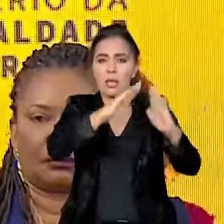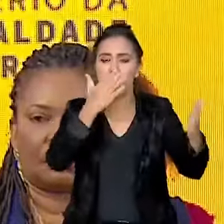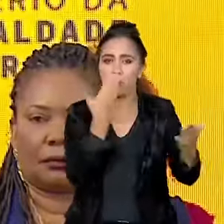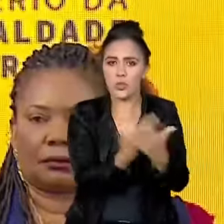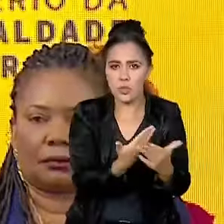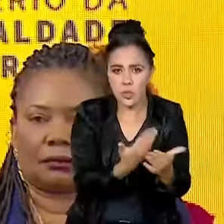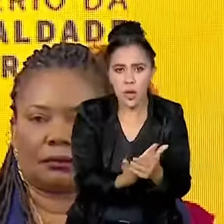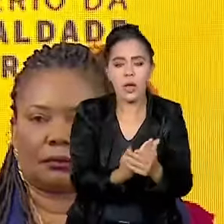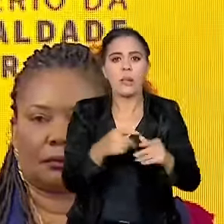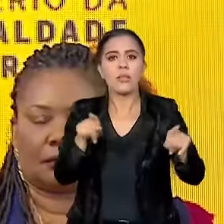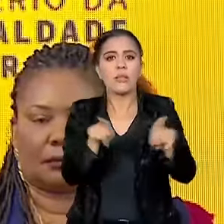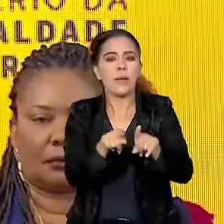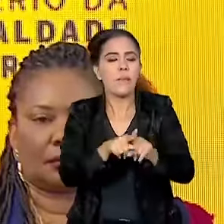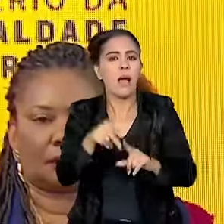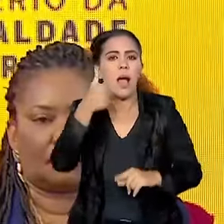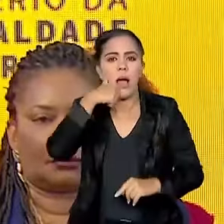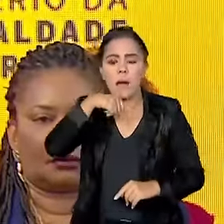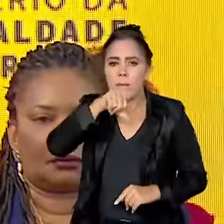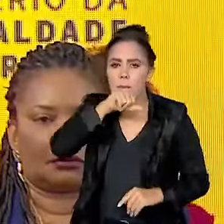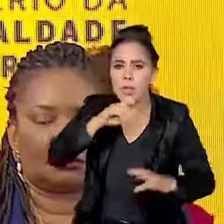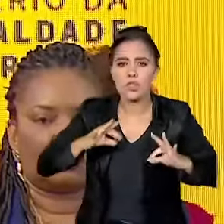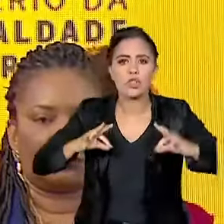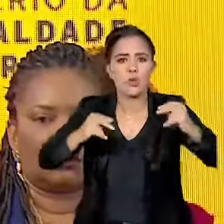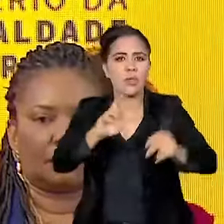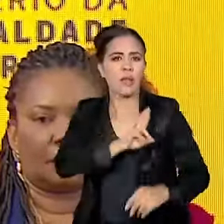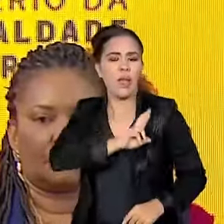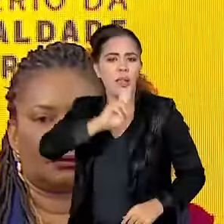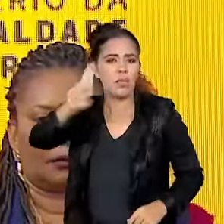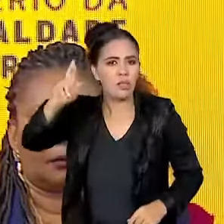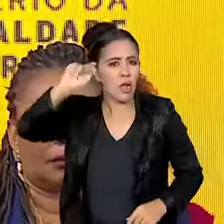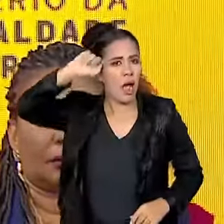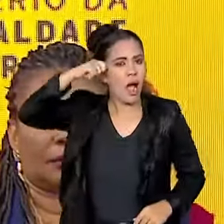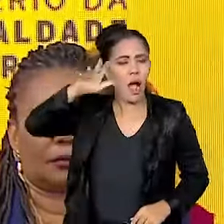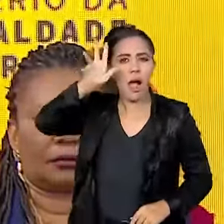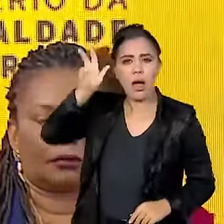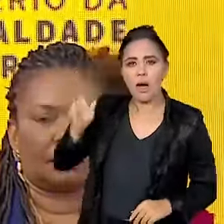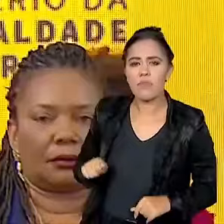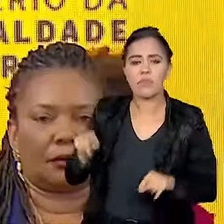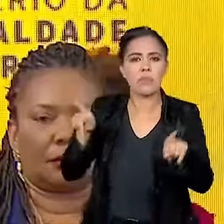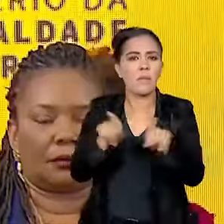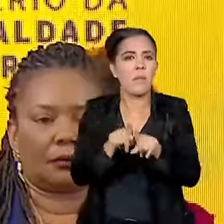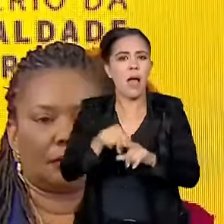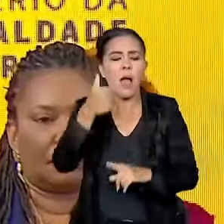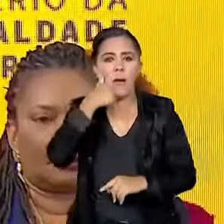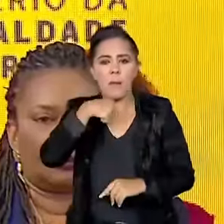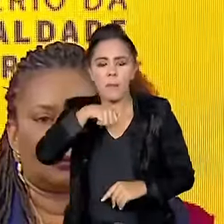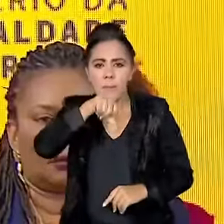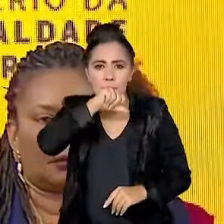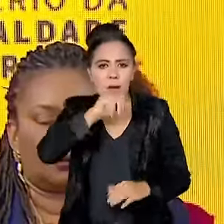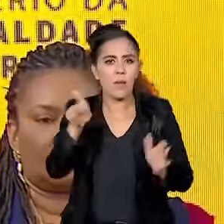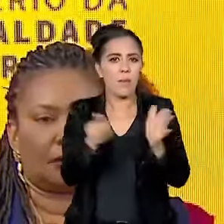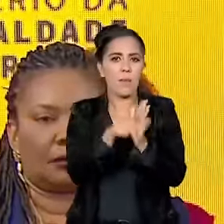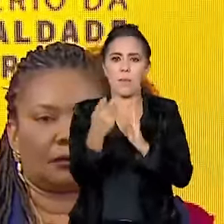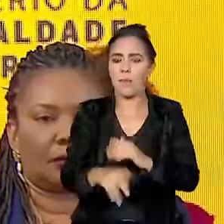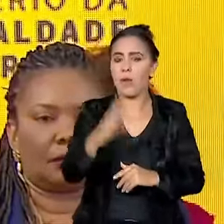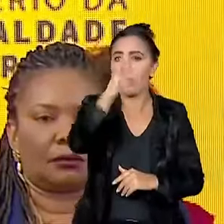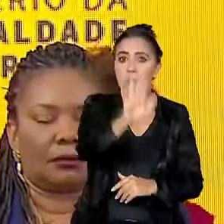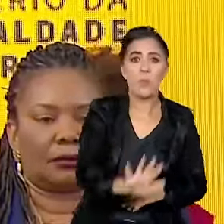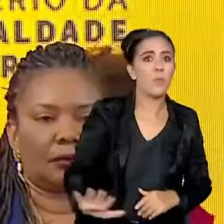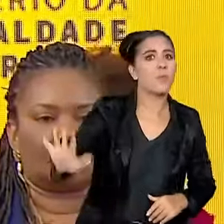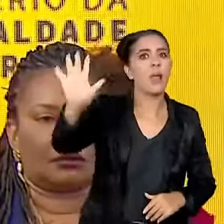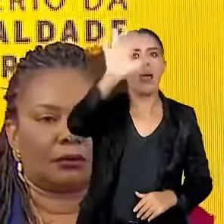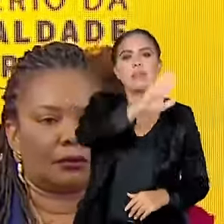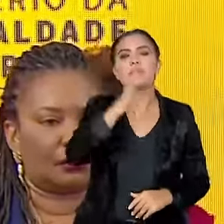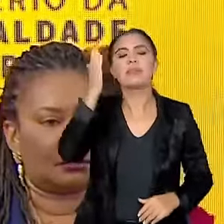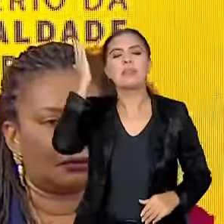mães das religiões afrodescendentes, as mães espíritas, as mães do Brasil sabem da importância